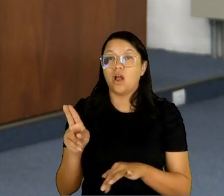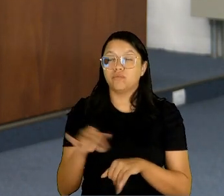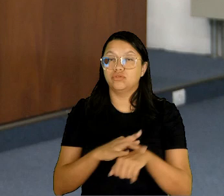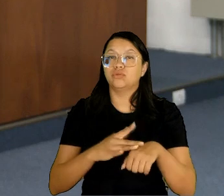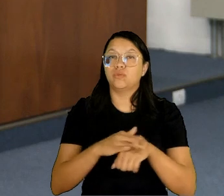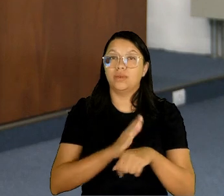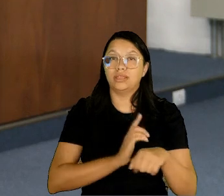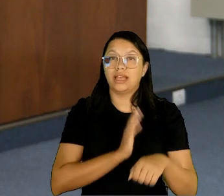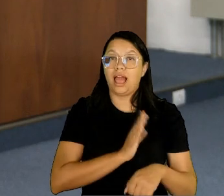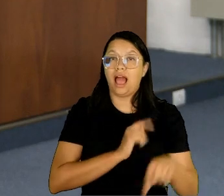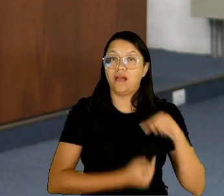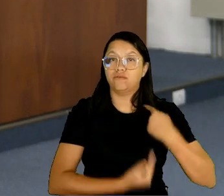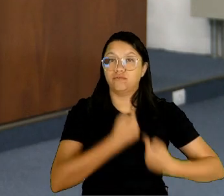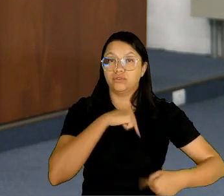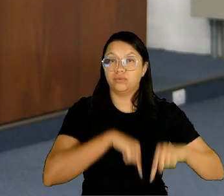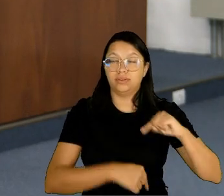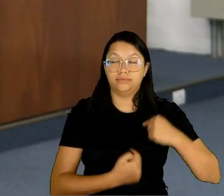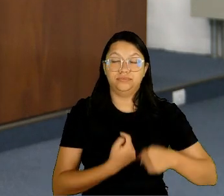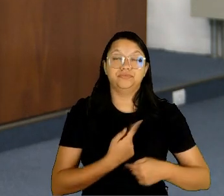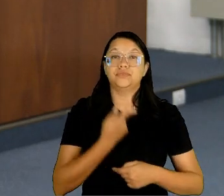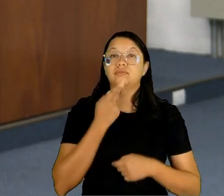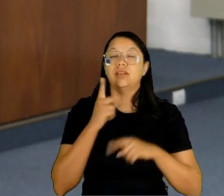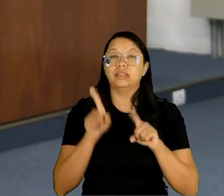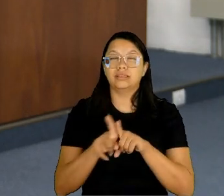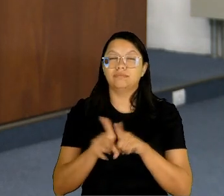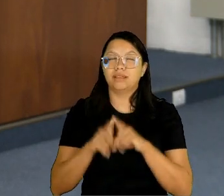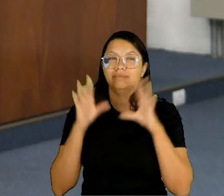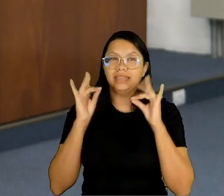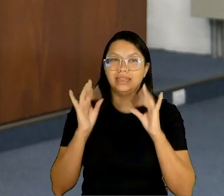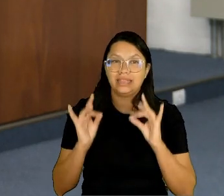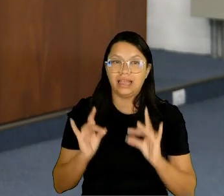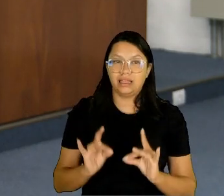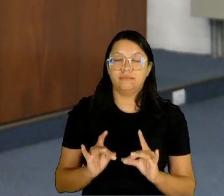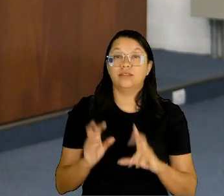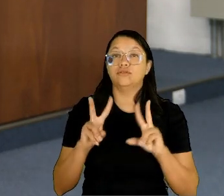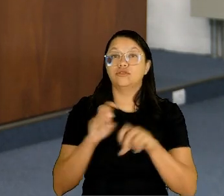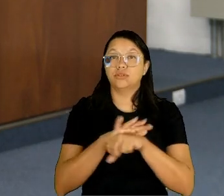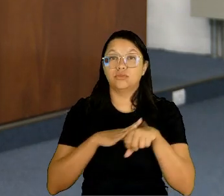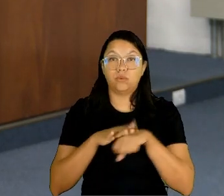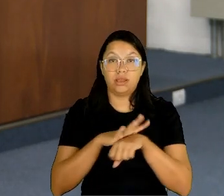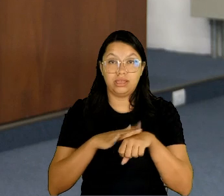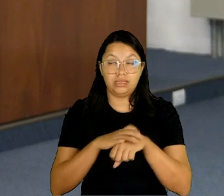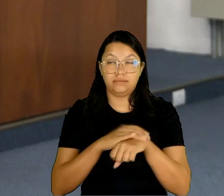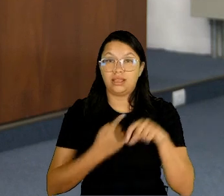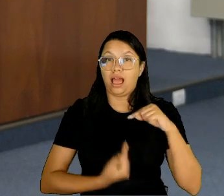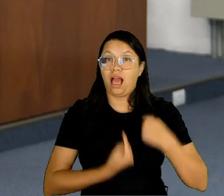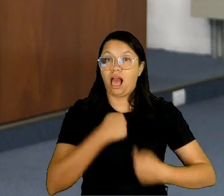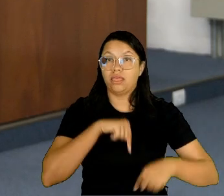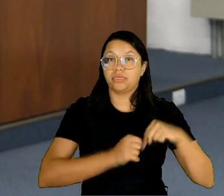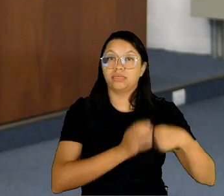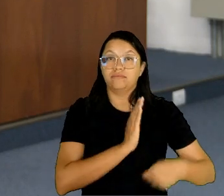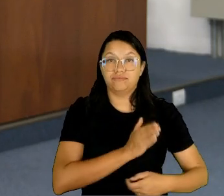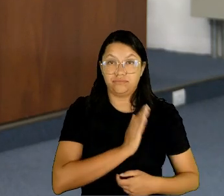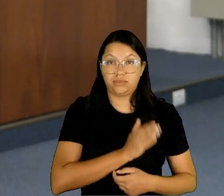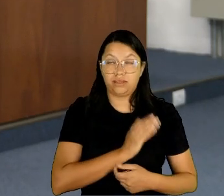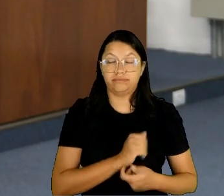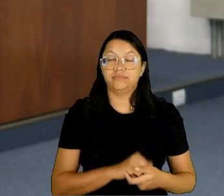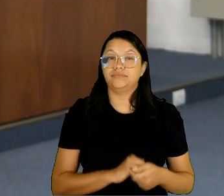gente chama de doença cardiovascular. E falando um pouquinho mais especificamente das doenças cardiovasculares,